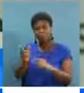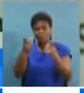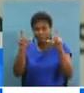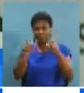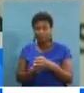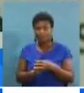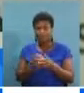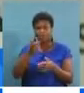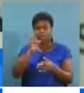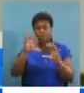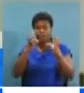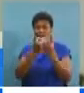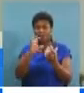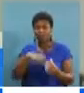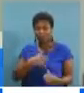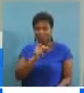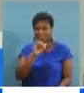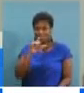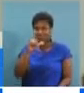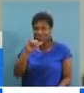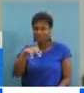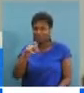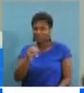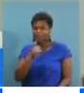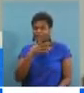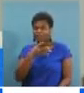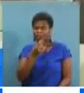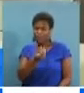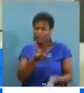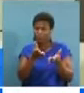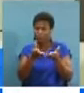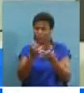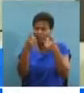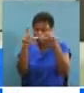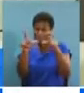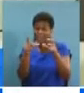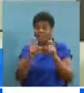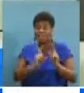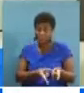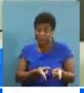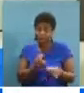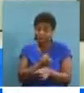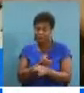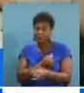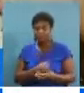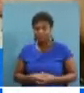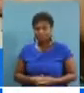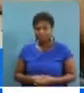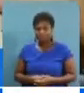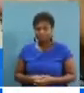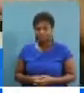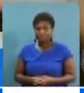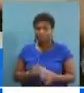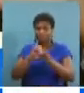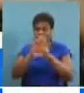O diretor-geral da Cabo Verde Airlines diz que o montante vai ajudar a companhia nesta fase inicial. It's been very clear all along.